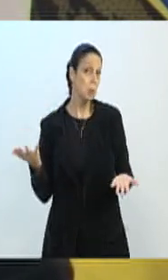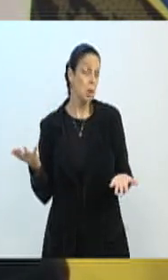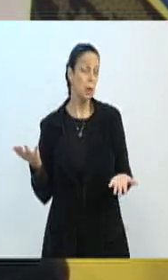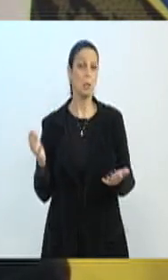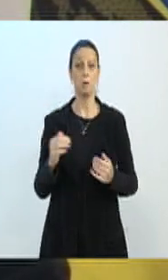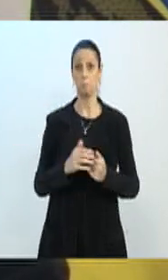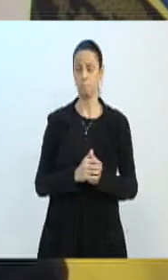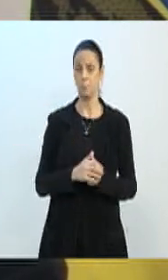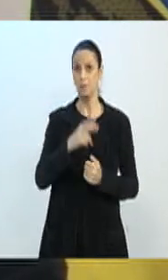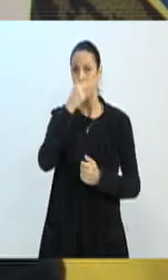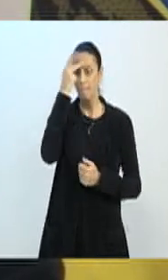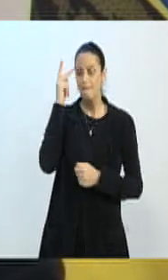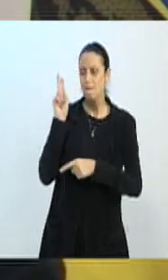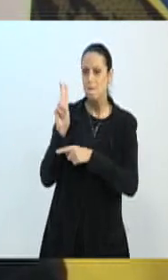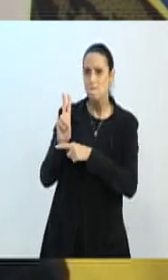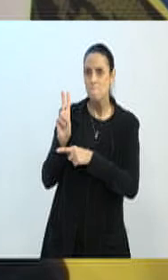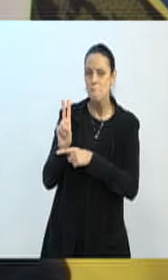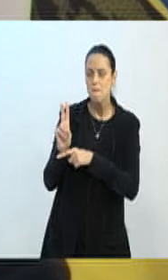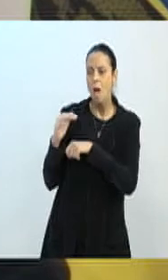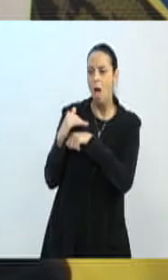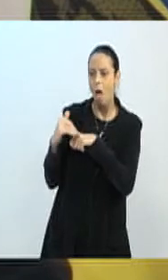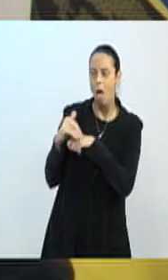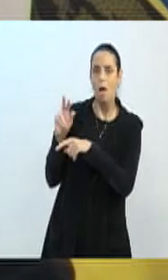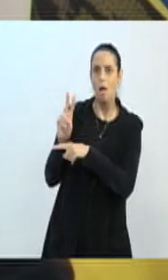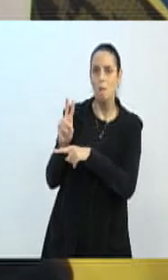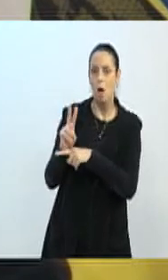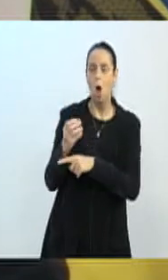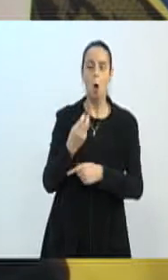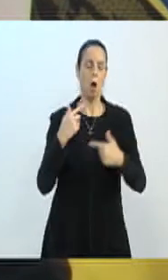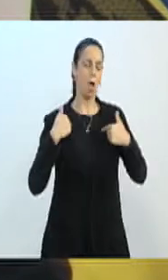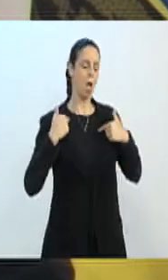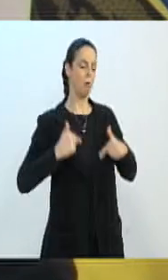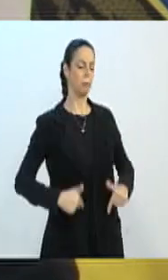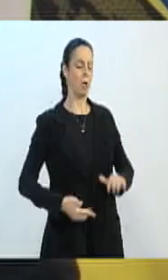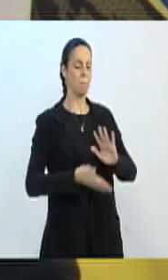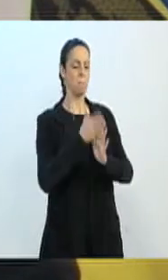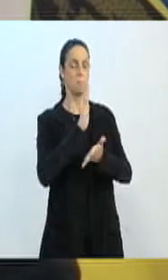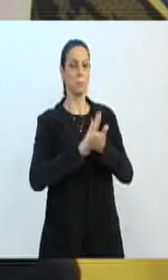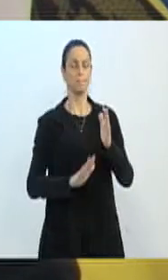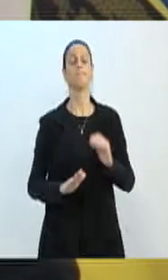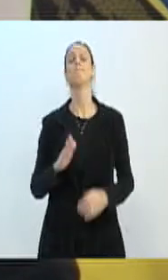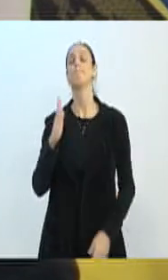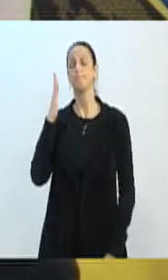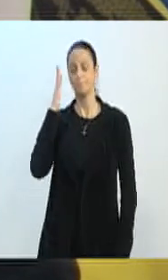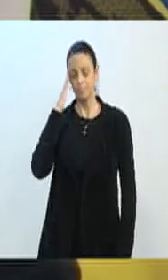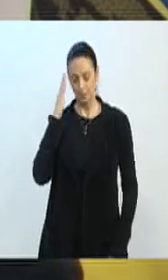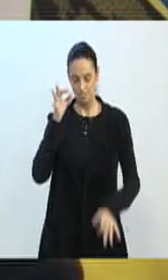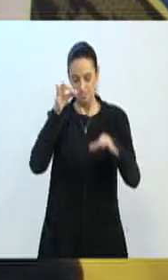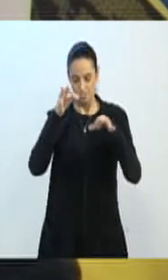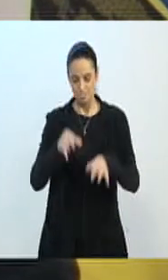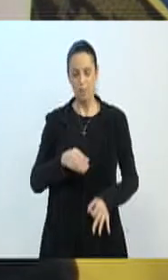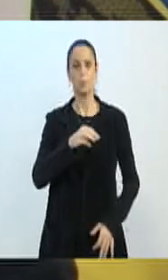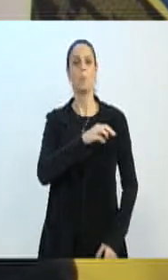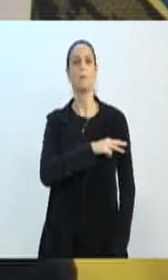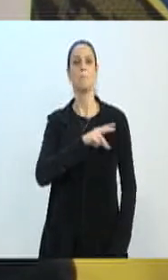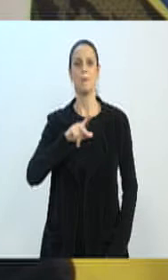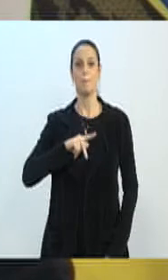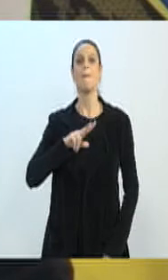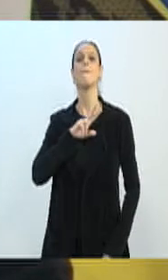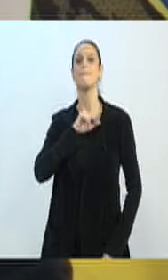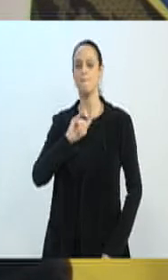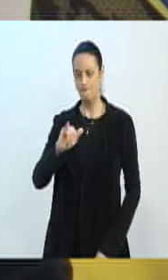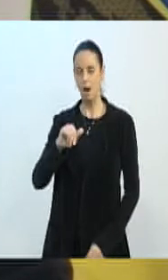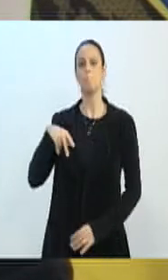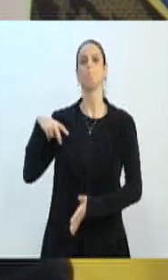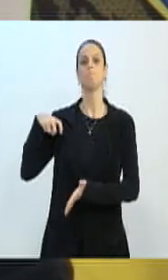quiser passar a mão na cabeça alguém quiser simplesmente tirar o corpo fora eu tenho certeza que o MP não vai tirar não